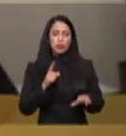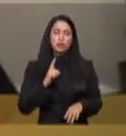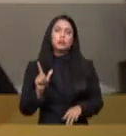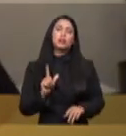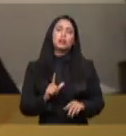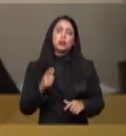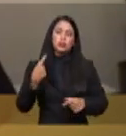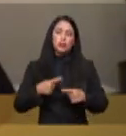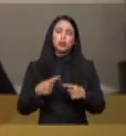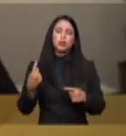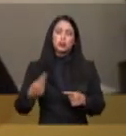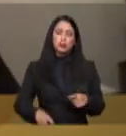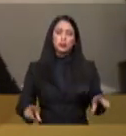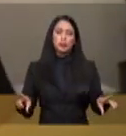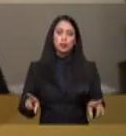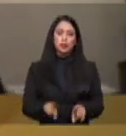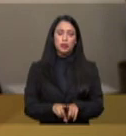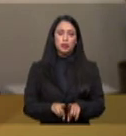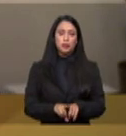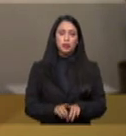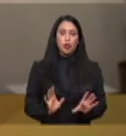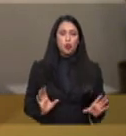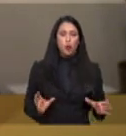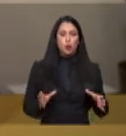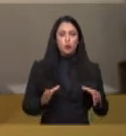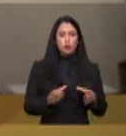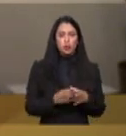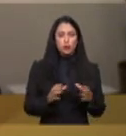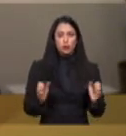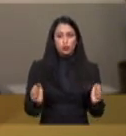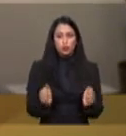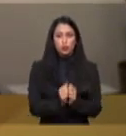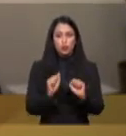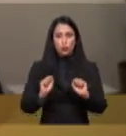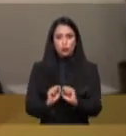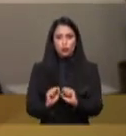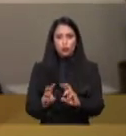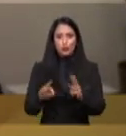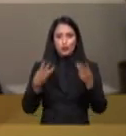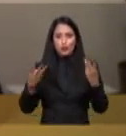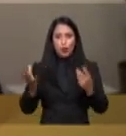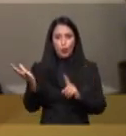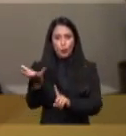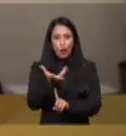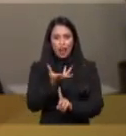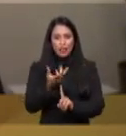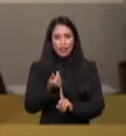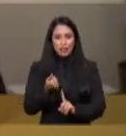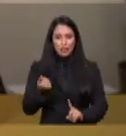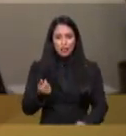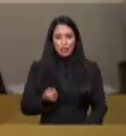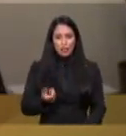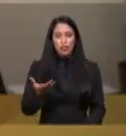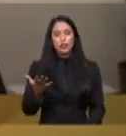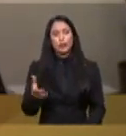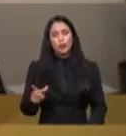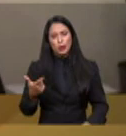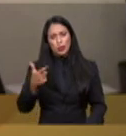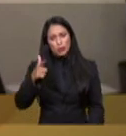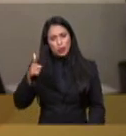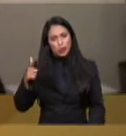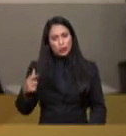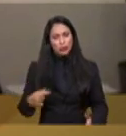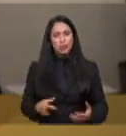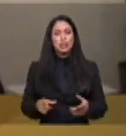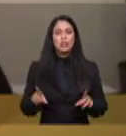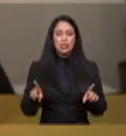proibir comícios conjugados com espetáculos artísticos, os chamados showmícios, e mais, foi